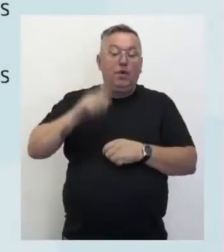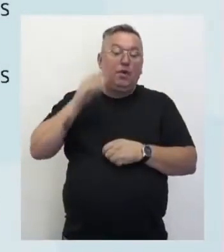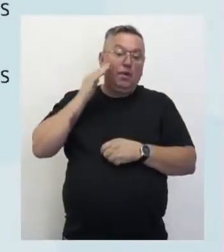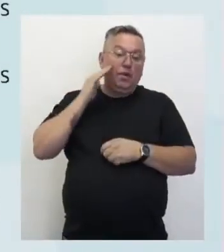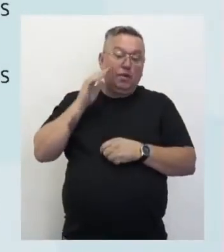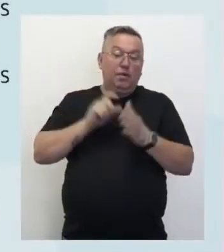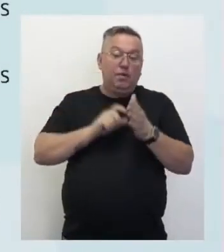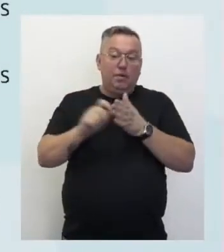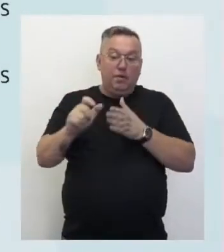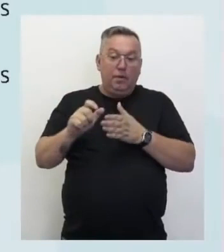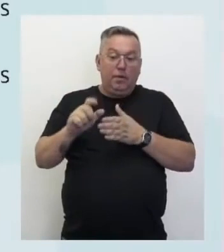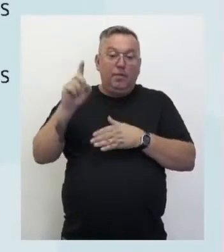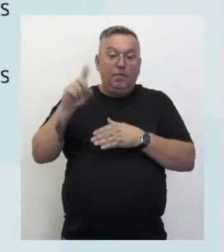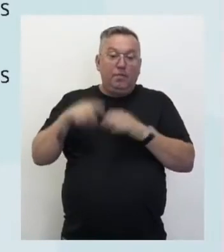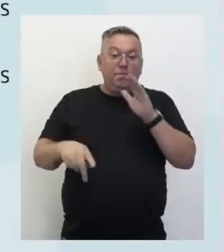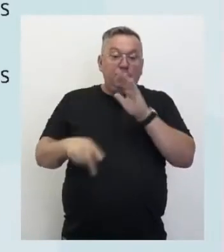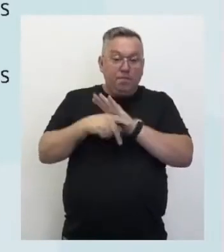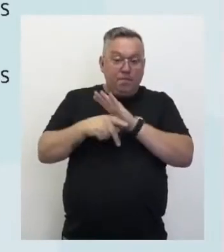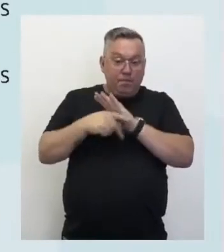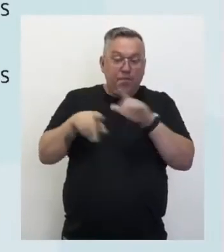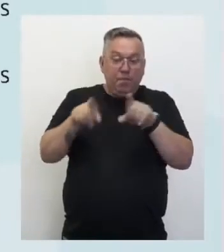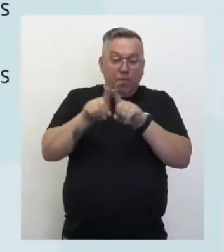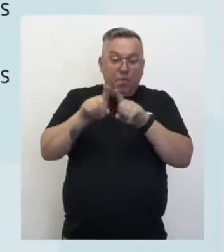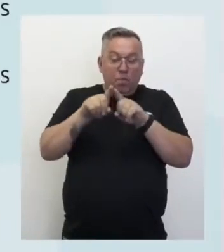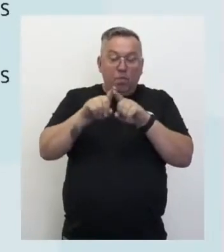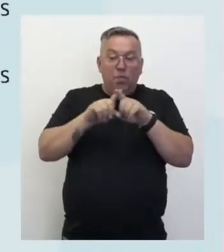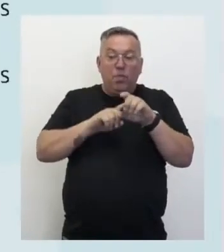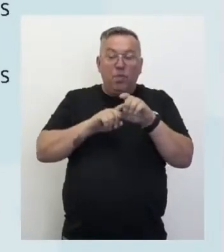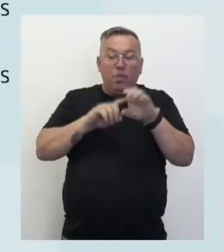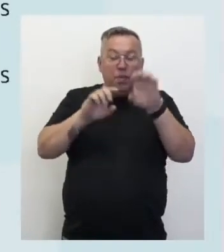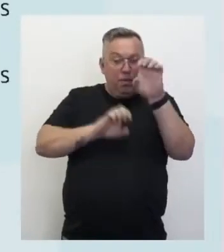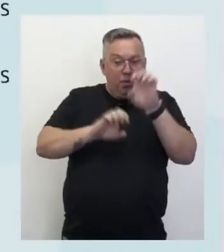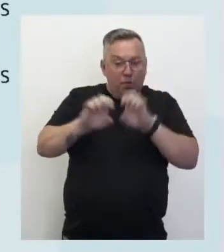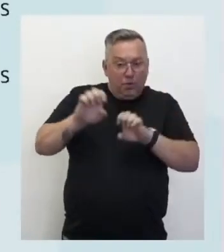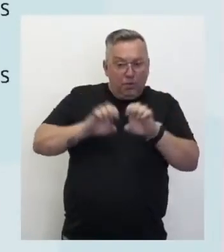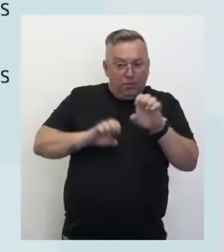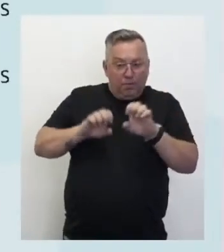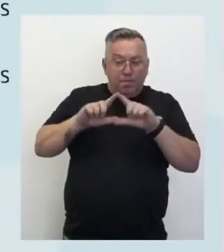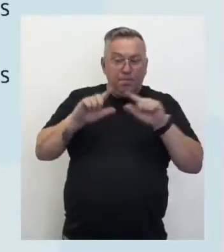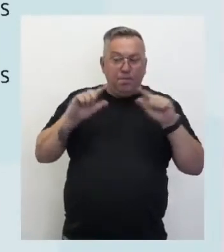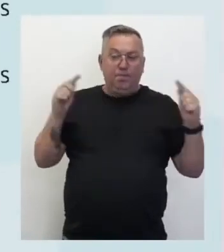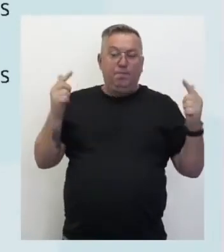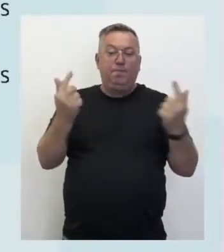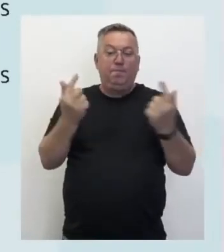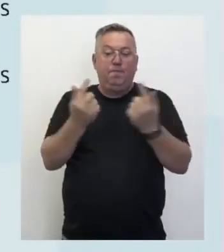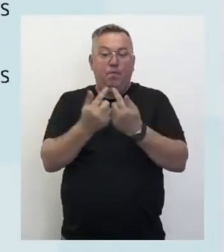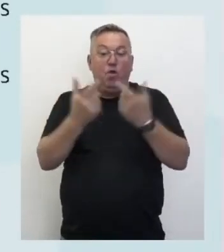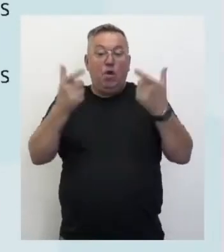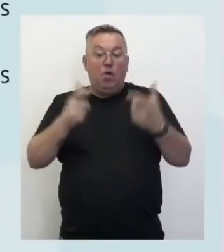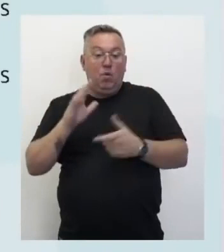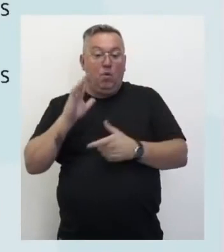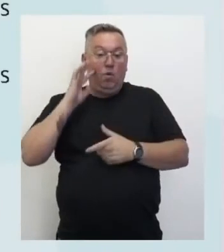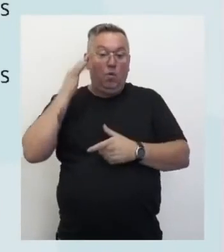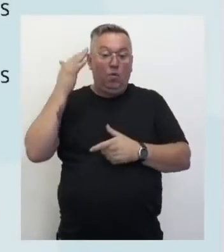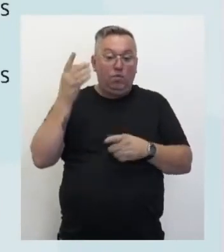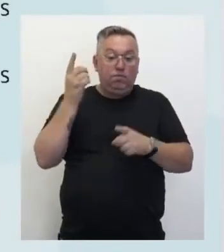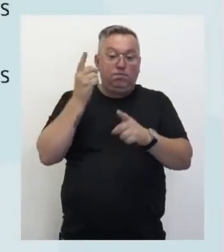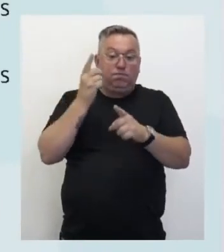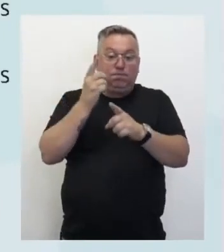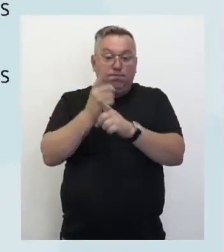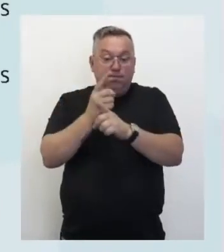conceito? Ele é um dos conceitos também estruturantes da ciência geográfica, é onde ocorrem